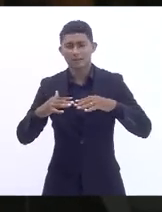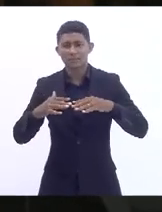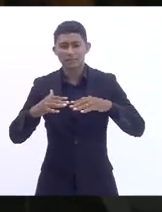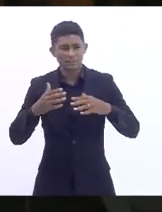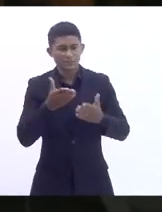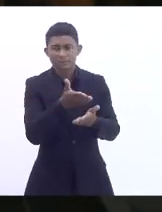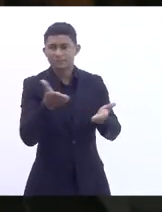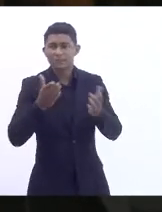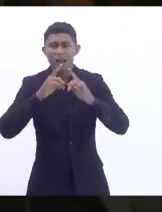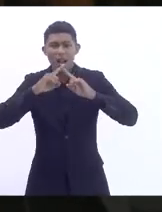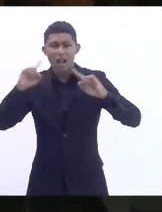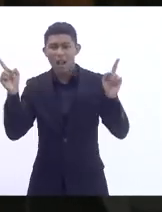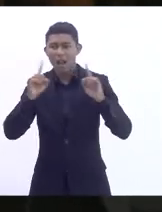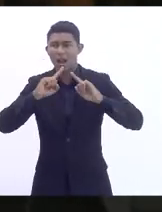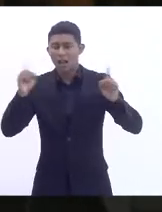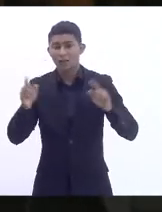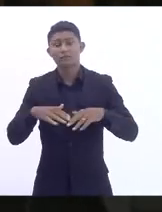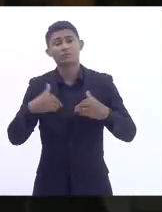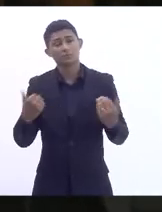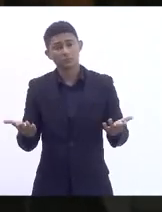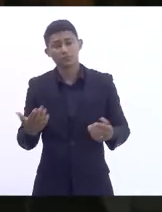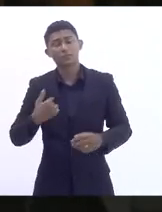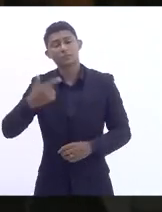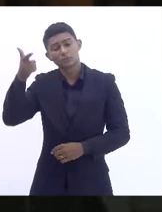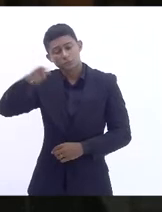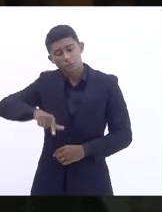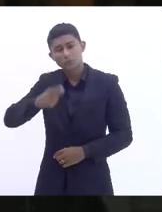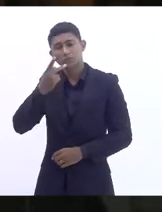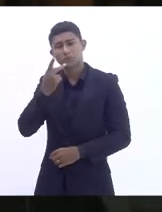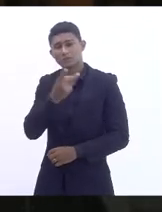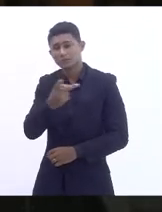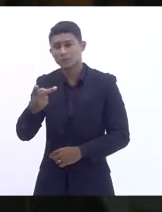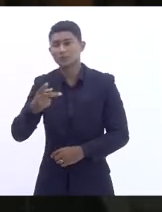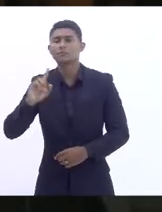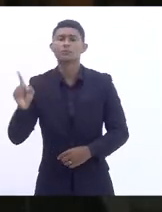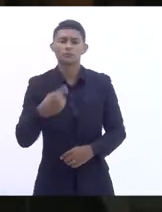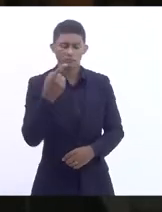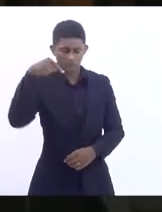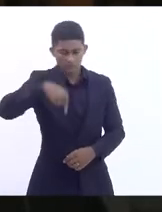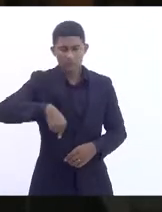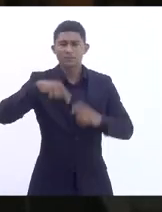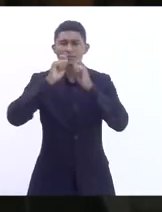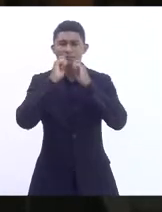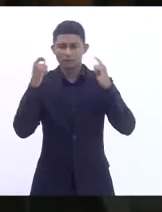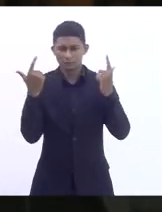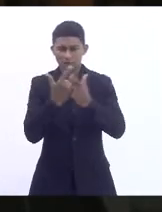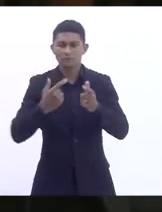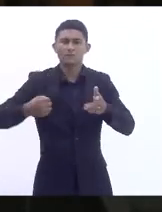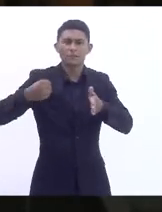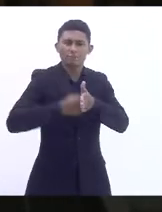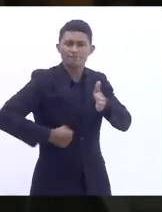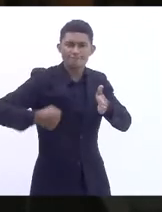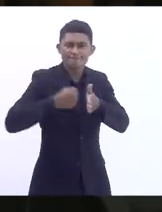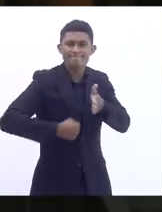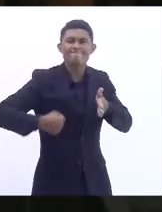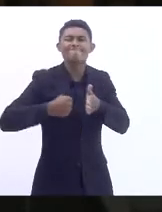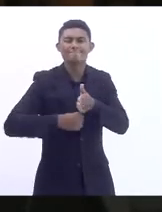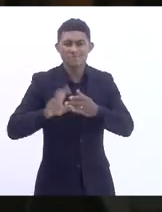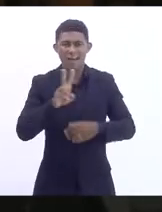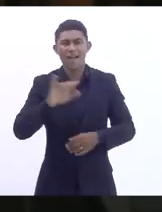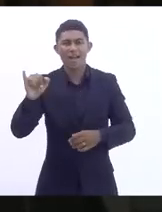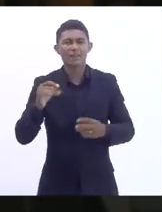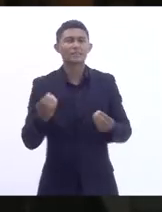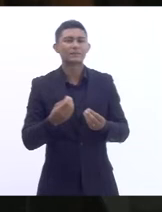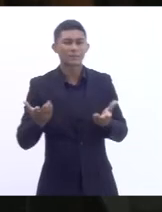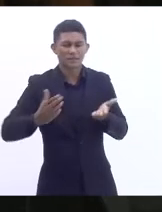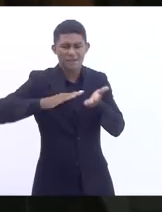E reafirmo que vamos lutar aqui dentro da casa para